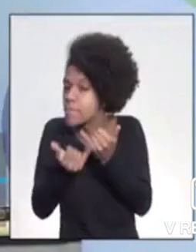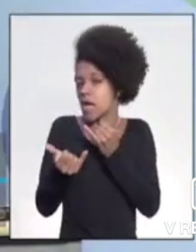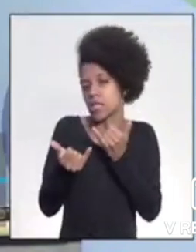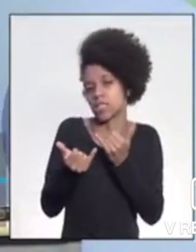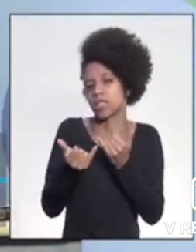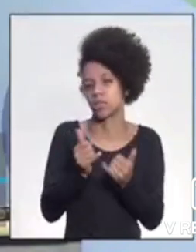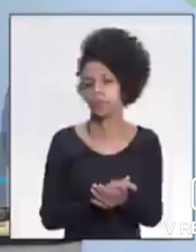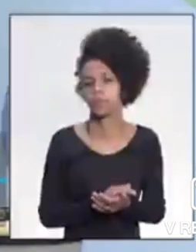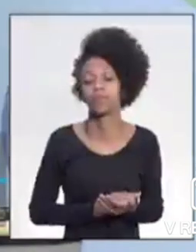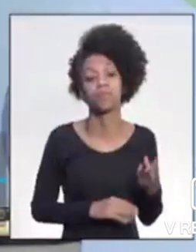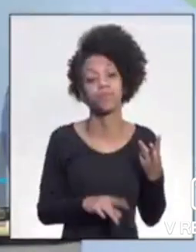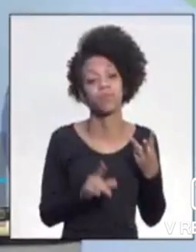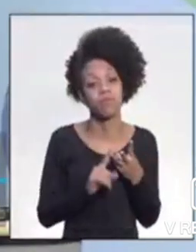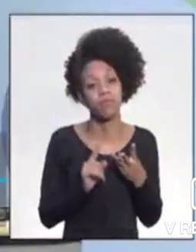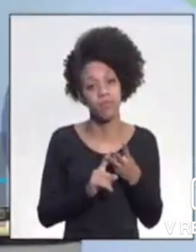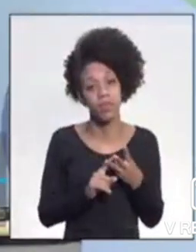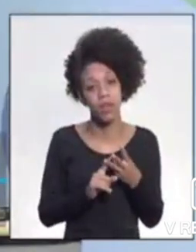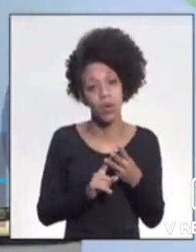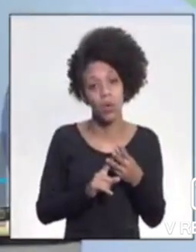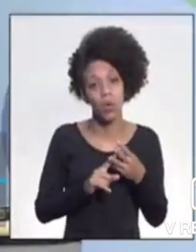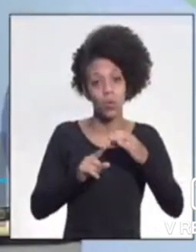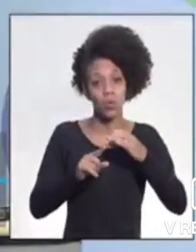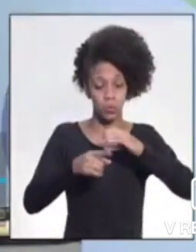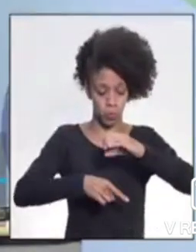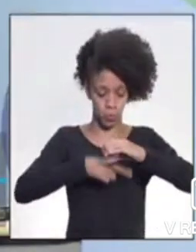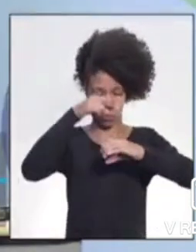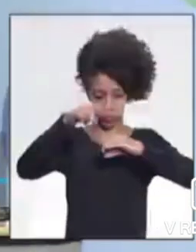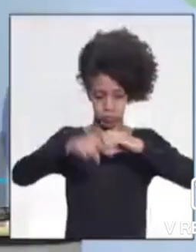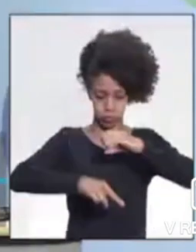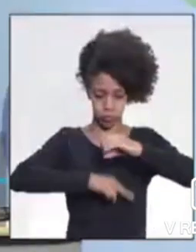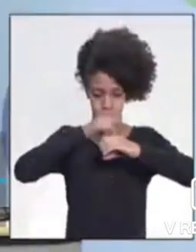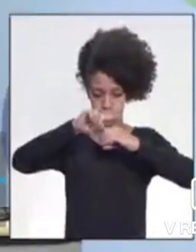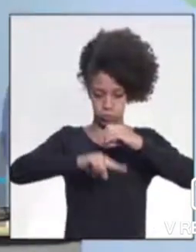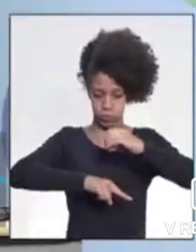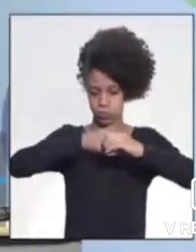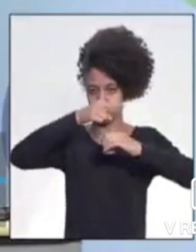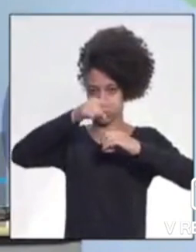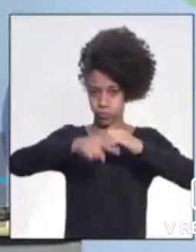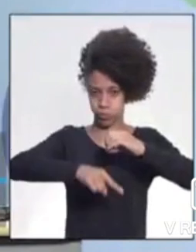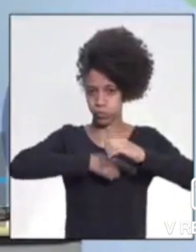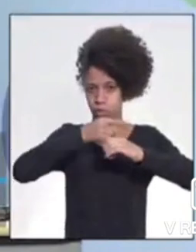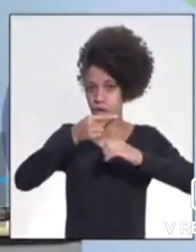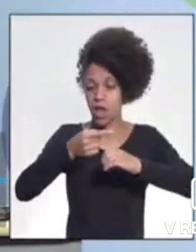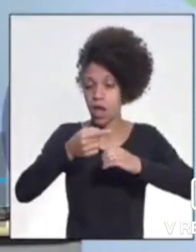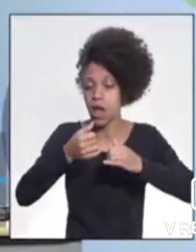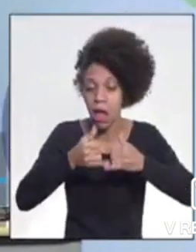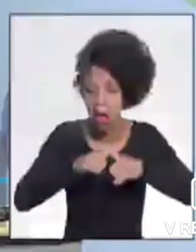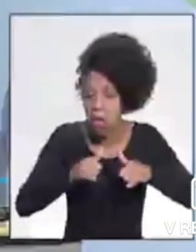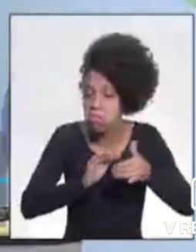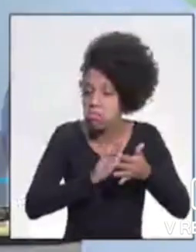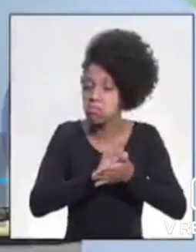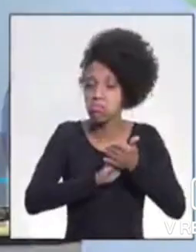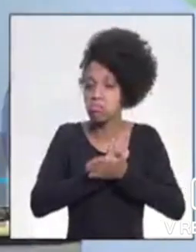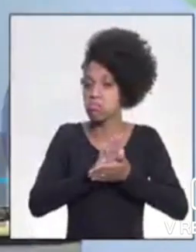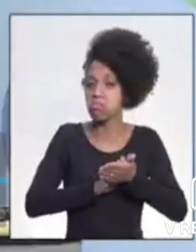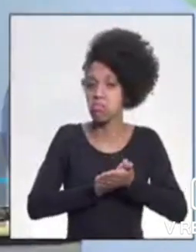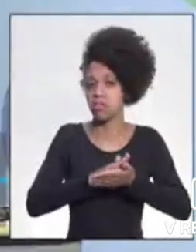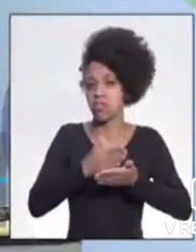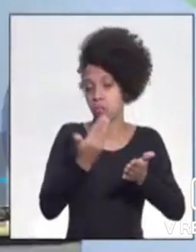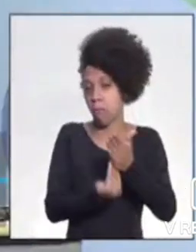indivisível. O terceiro, ele fala assim, os elétrons movem-se em órbita, em torno do núcleo, sem perder ou ganhar energia. Tá, então